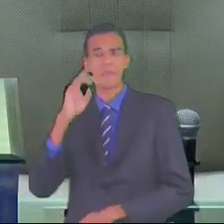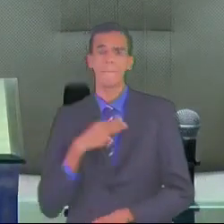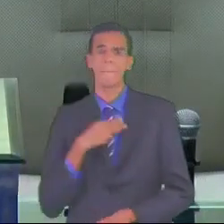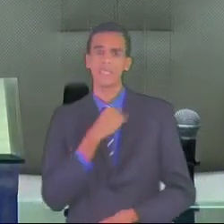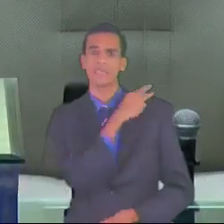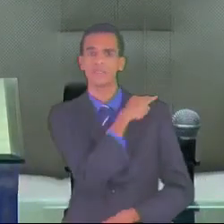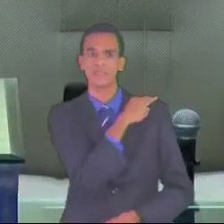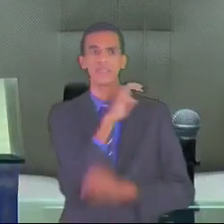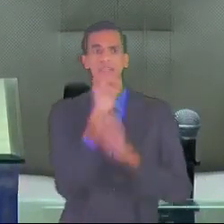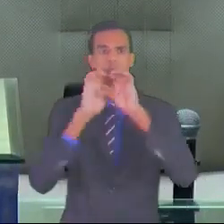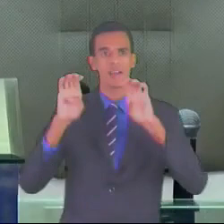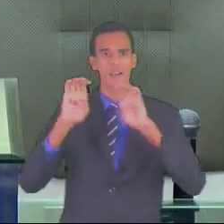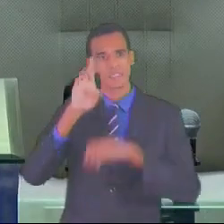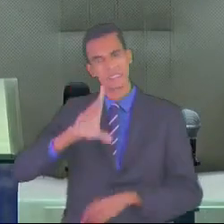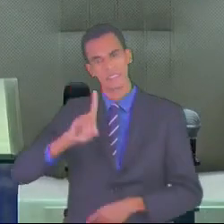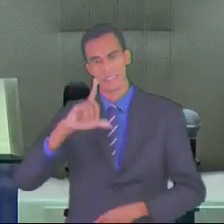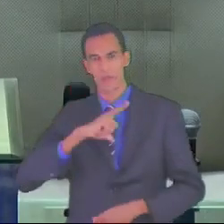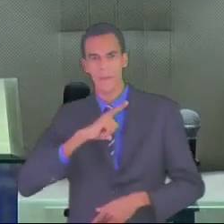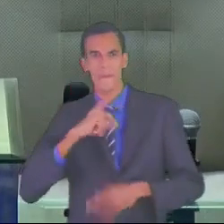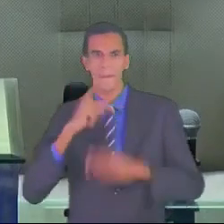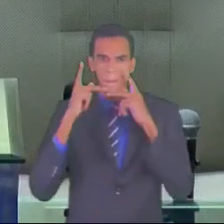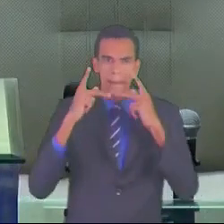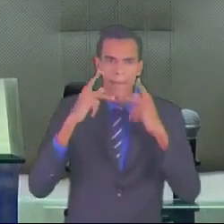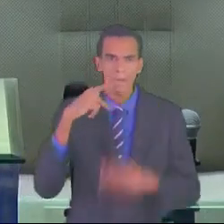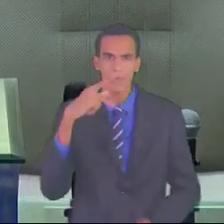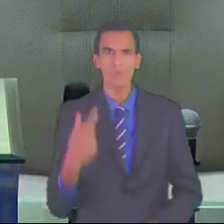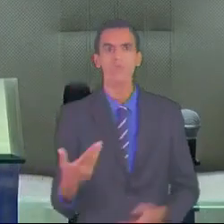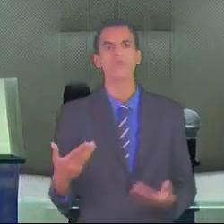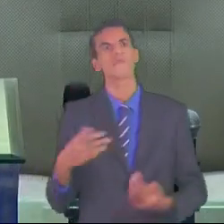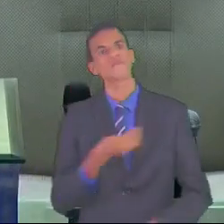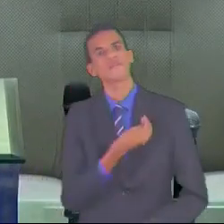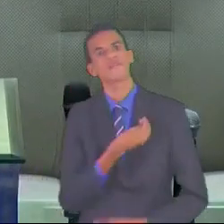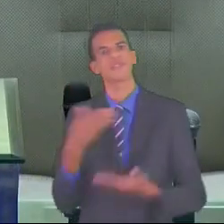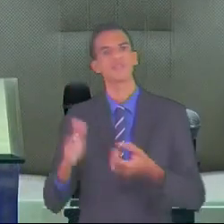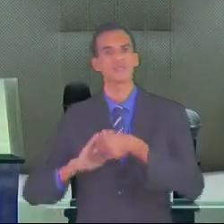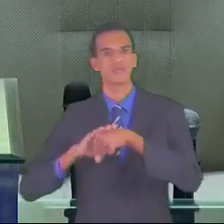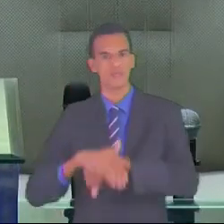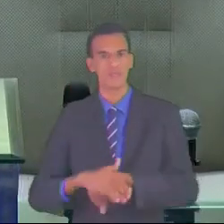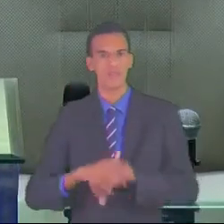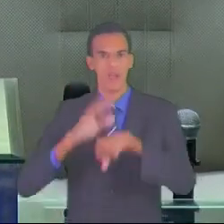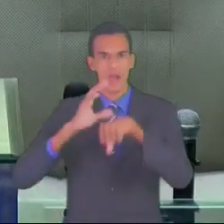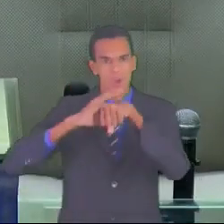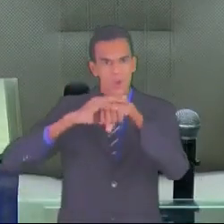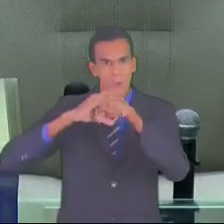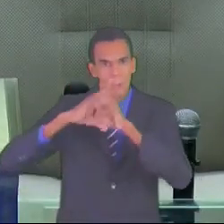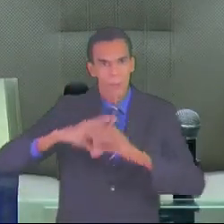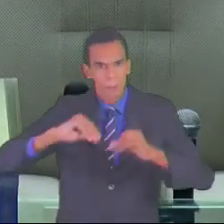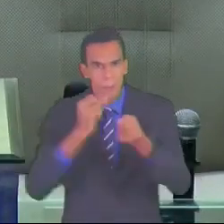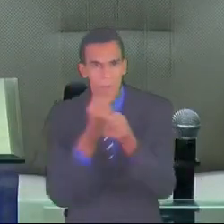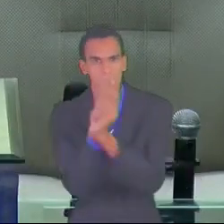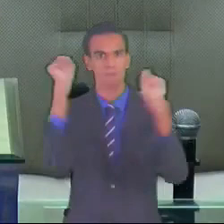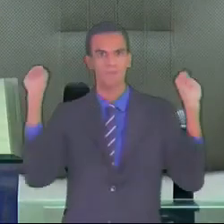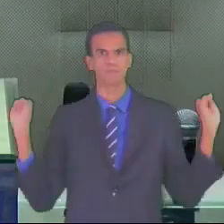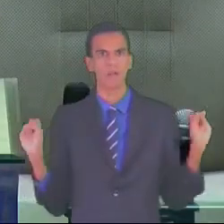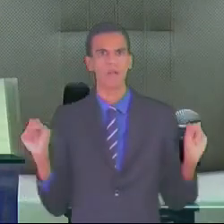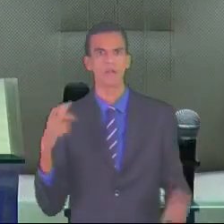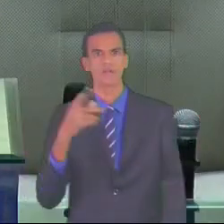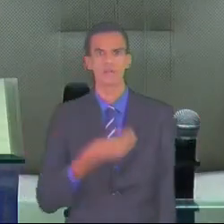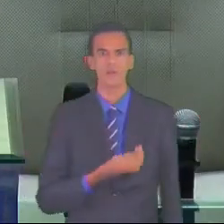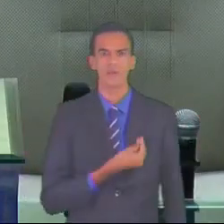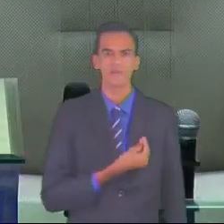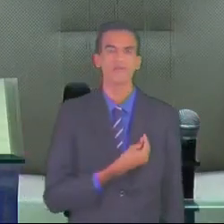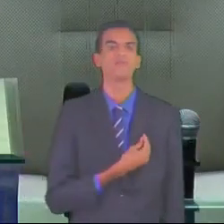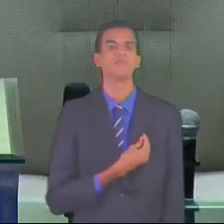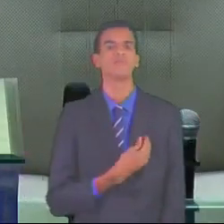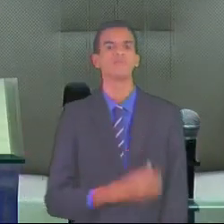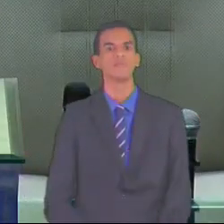você, Deus tem uma palavra para a tua vida, nesta noite, a cura, a libertação para a tua vida. Glórias a